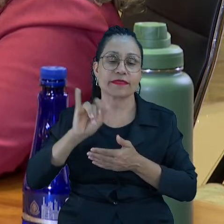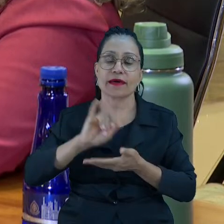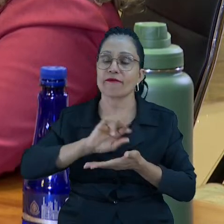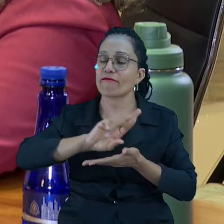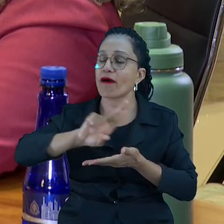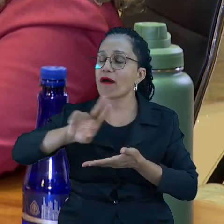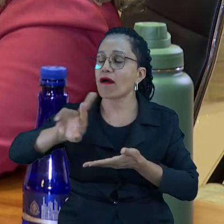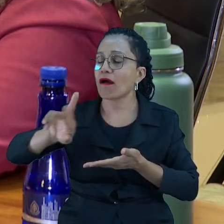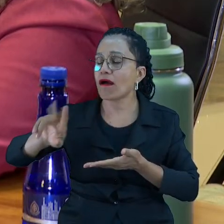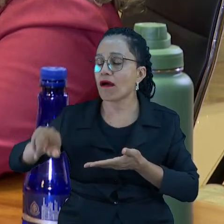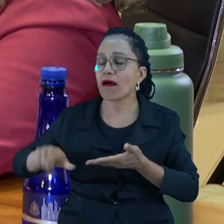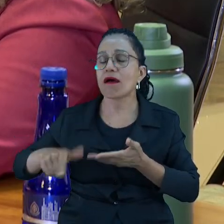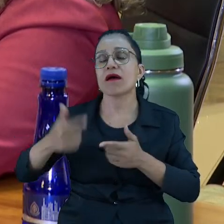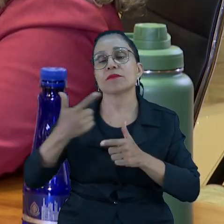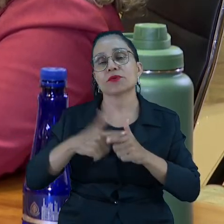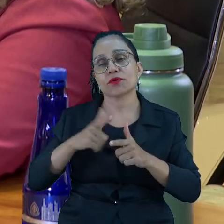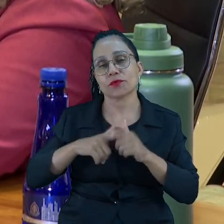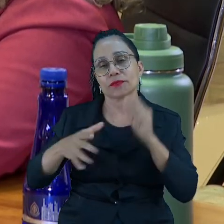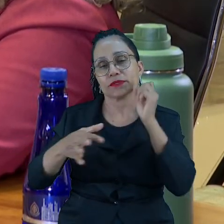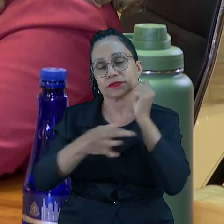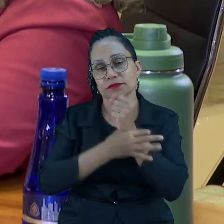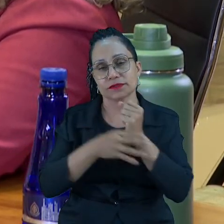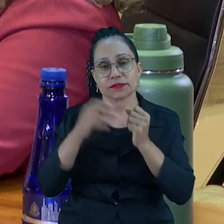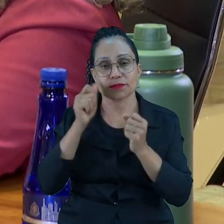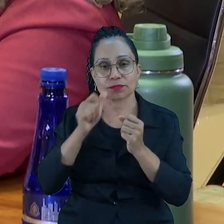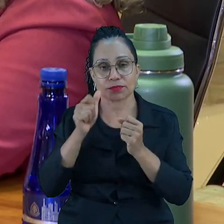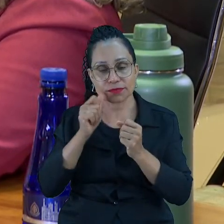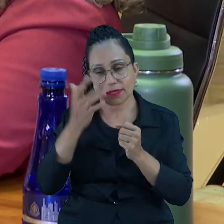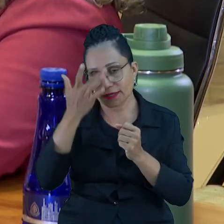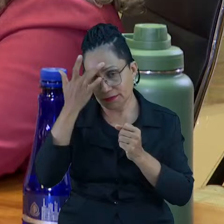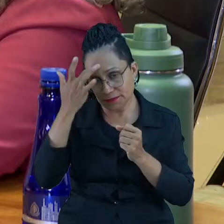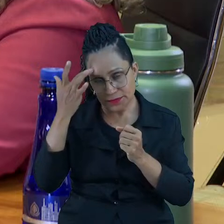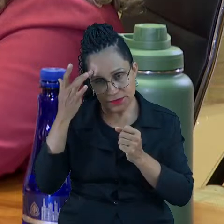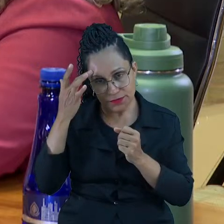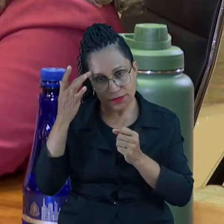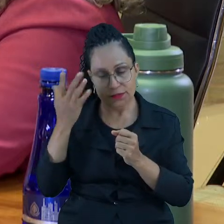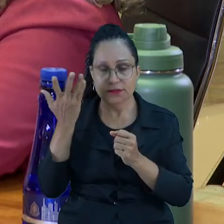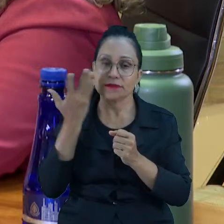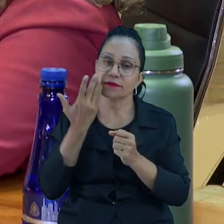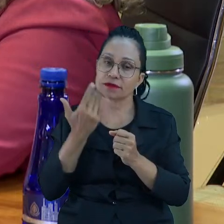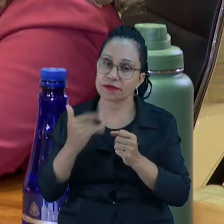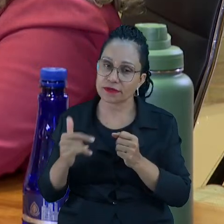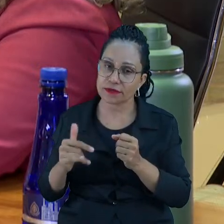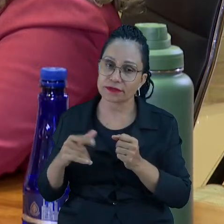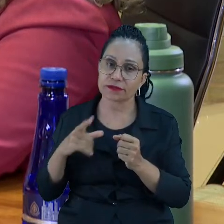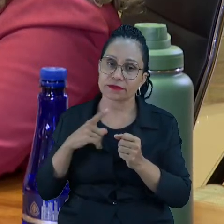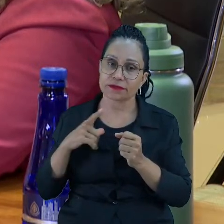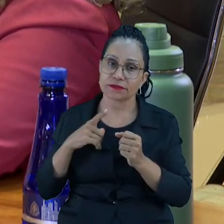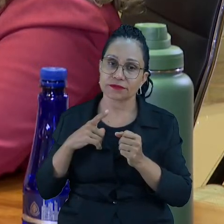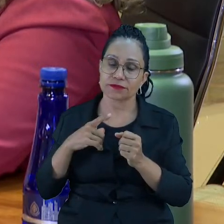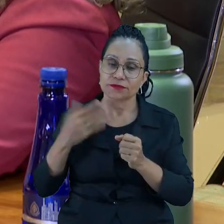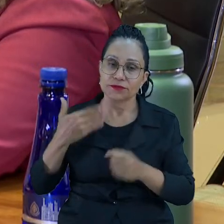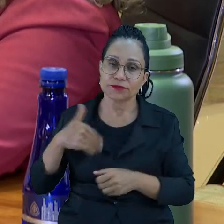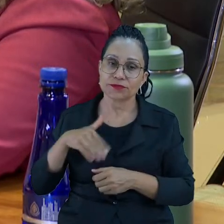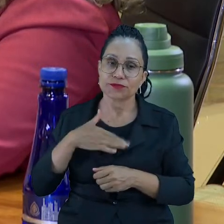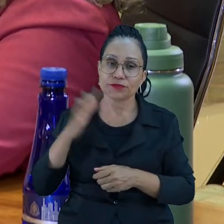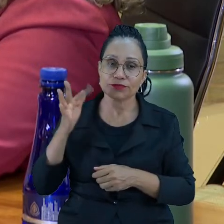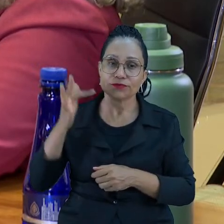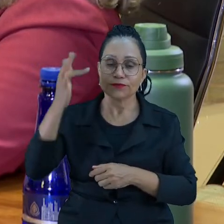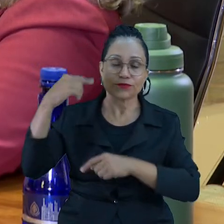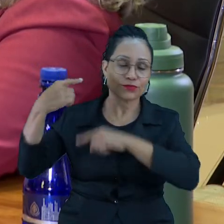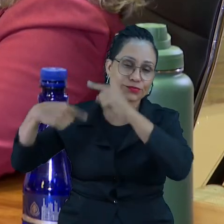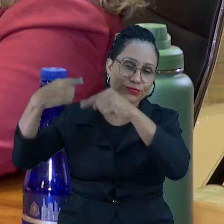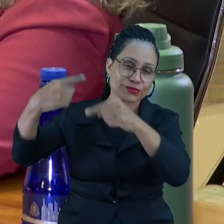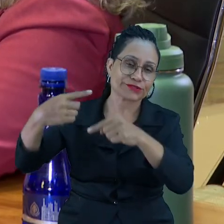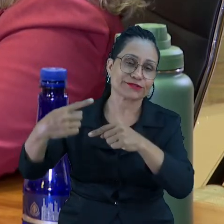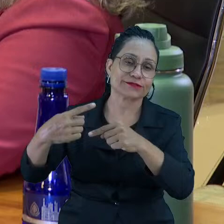né, na segurança da mulher, na segurança das pessoas, né, das crianças, né, que são nosso futuro aí, né?